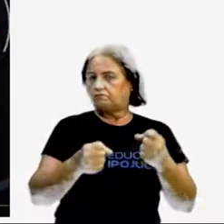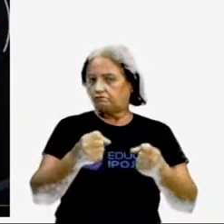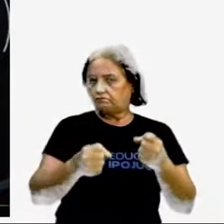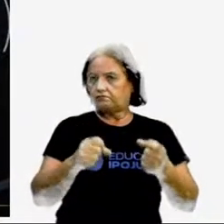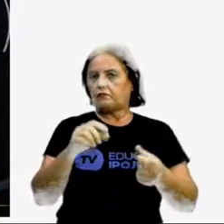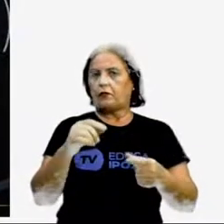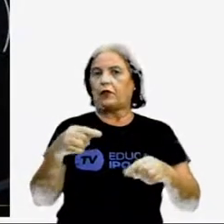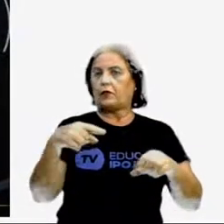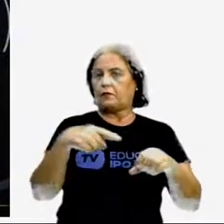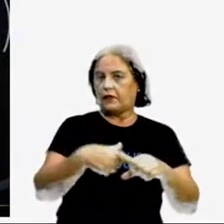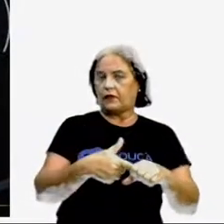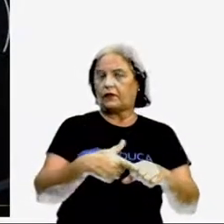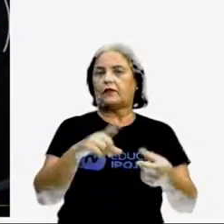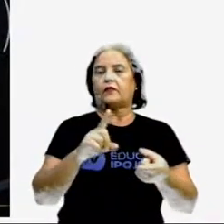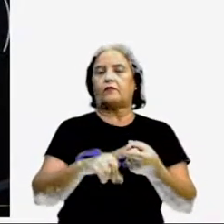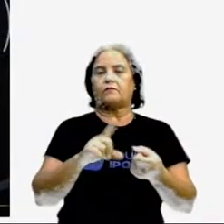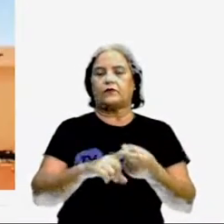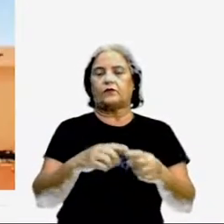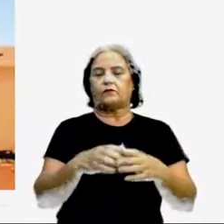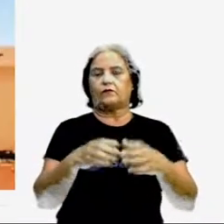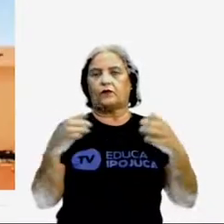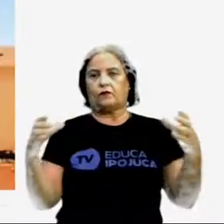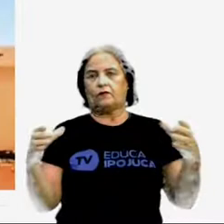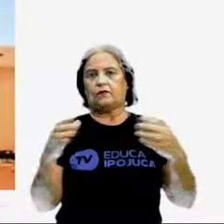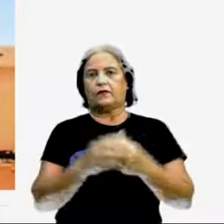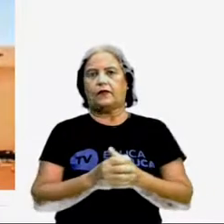Ok? Vamos ver outro exemplo?